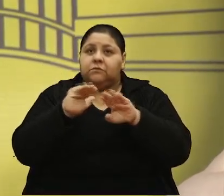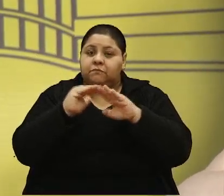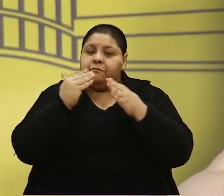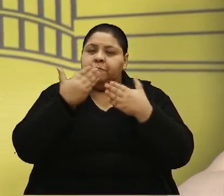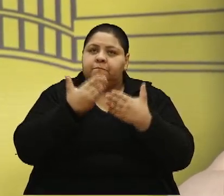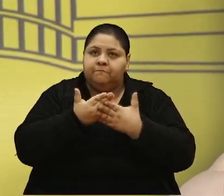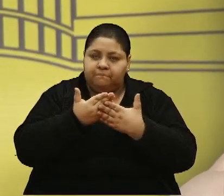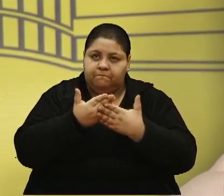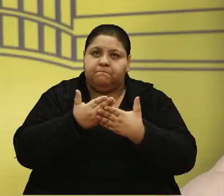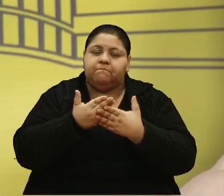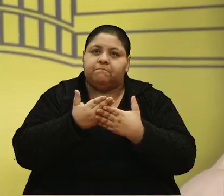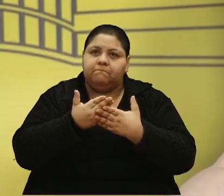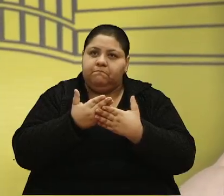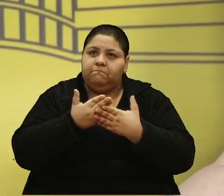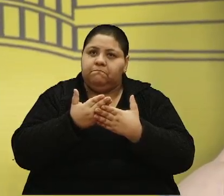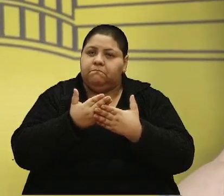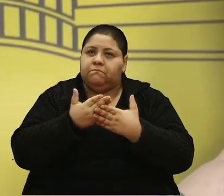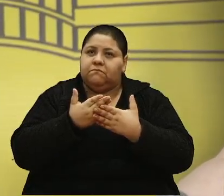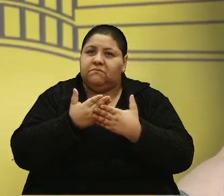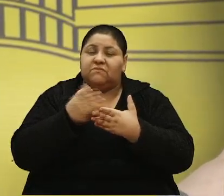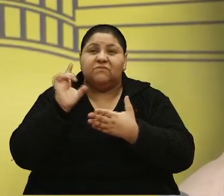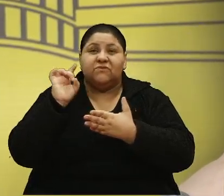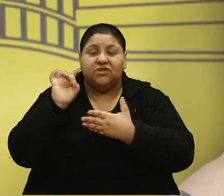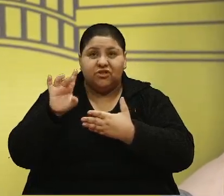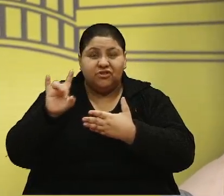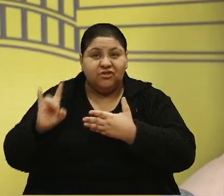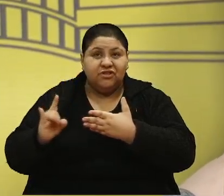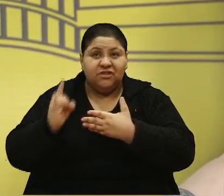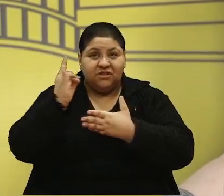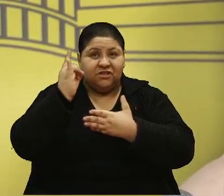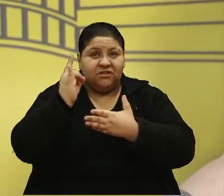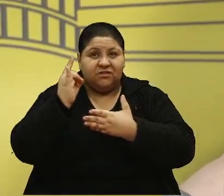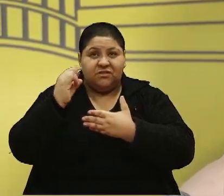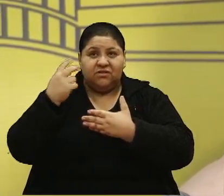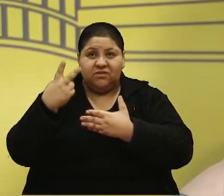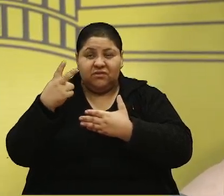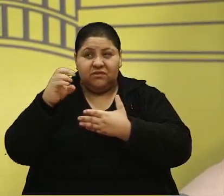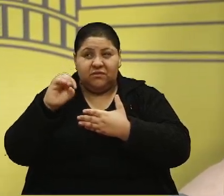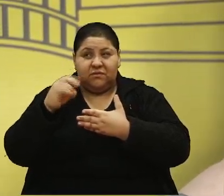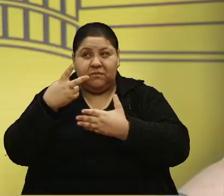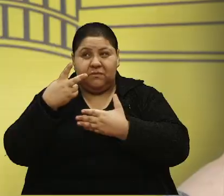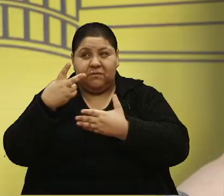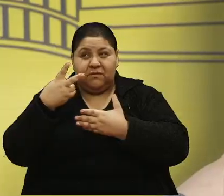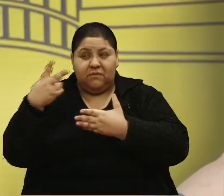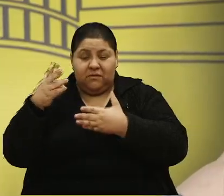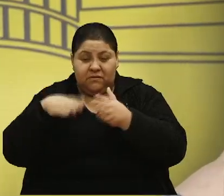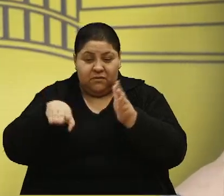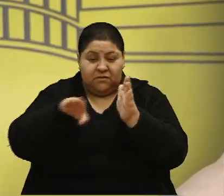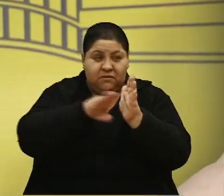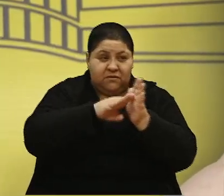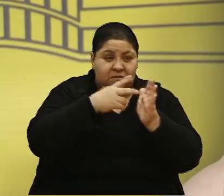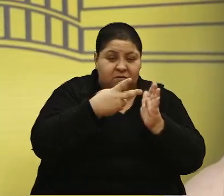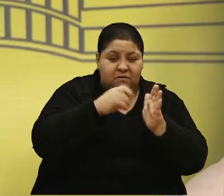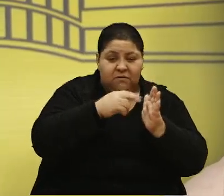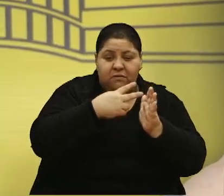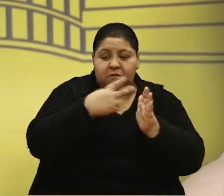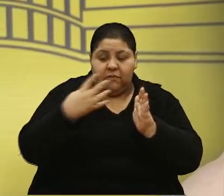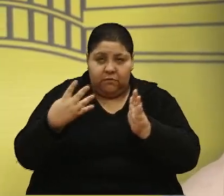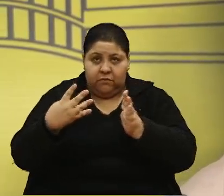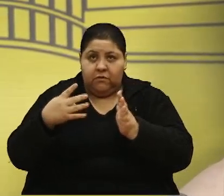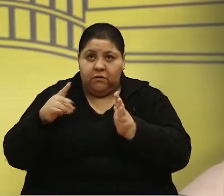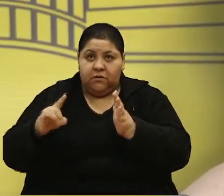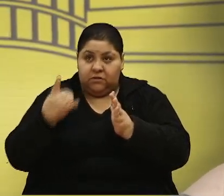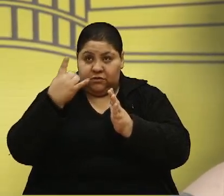né? E só que nos últimos, de 2022 a 2024, na verdade, nesses